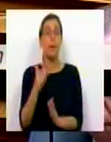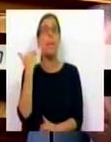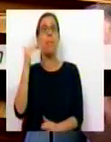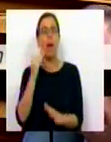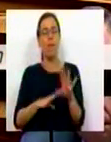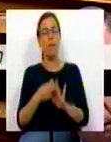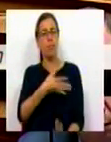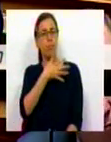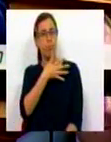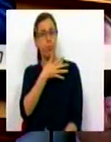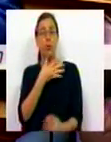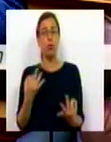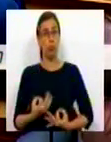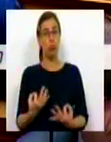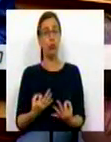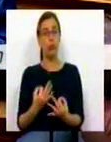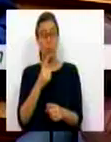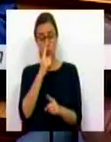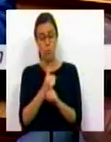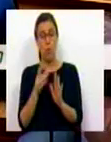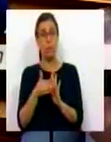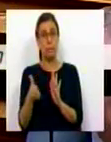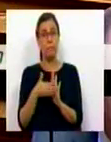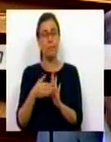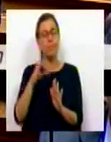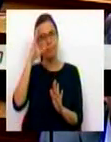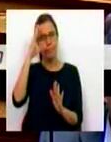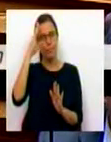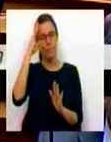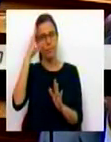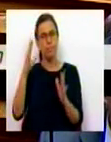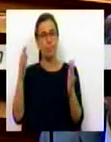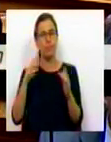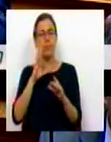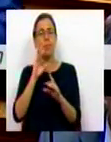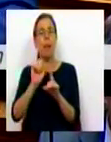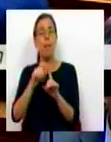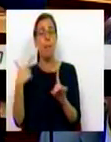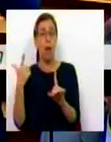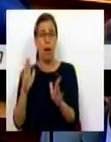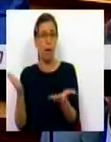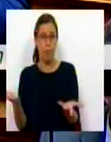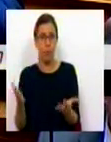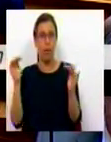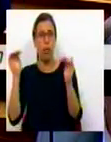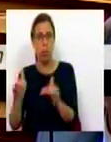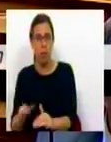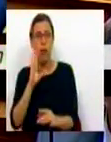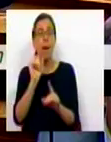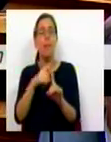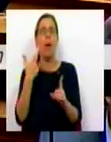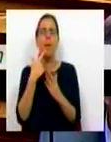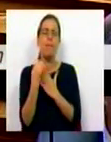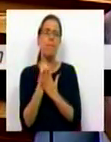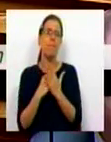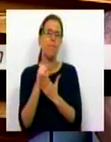Coelho fez estas declarações na mesma altura em que sabia da derrocada do BANIF, e sobre a derrocada do BANIF não